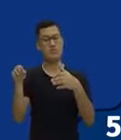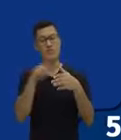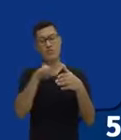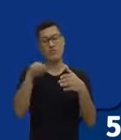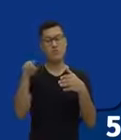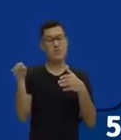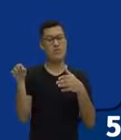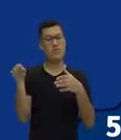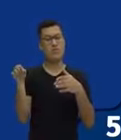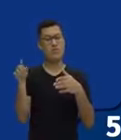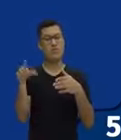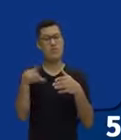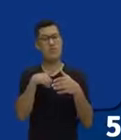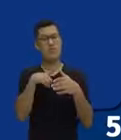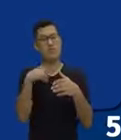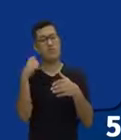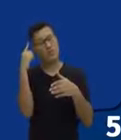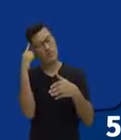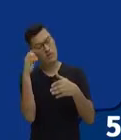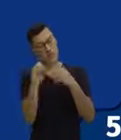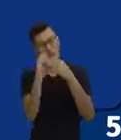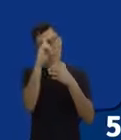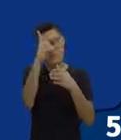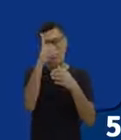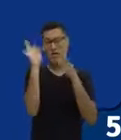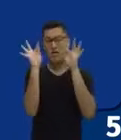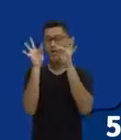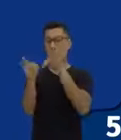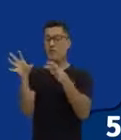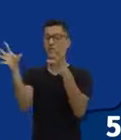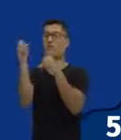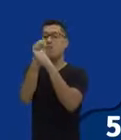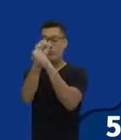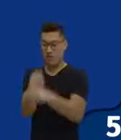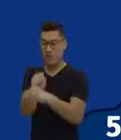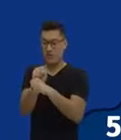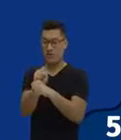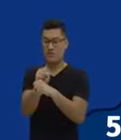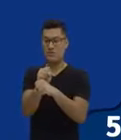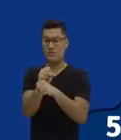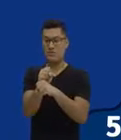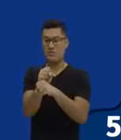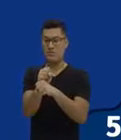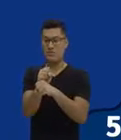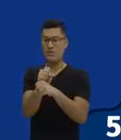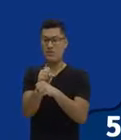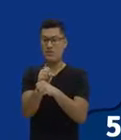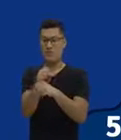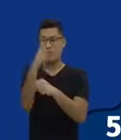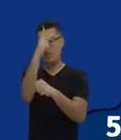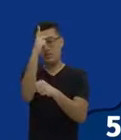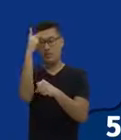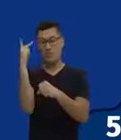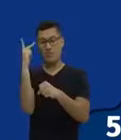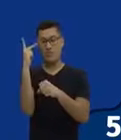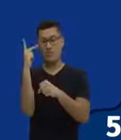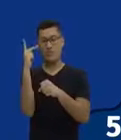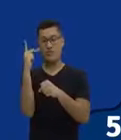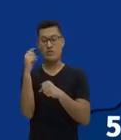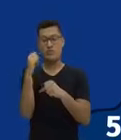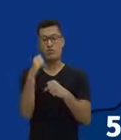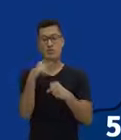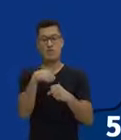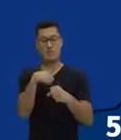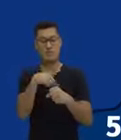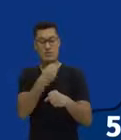gente, tem a ideia de ser algo fixo. Né? Por exemplo, uma pessoa que é um servidor público, então recebe um salário todo mês. Então,